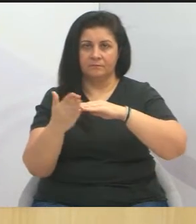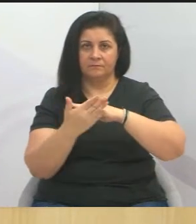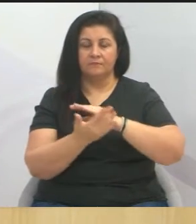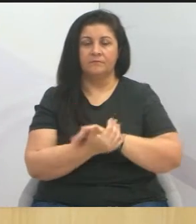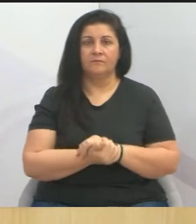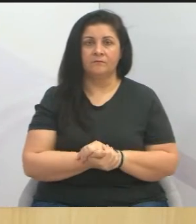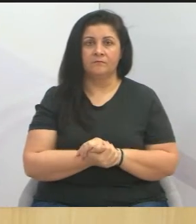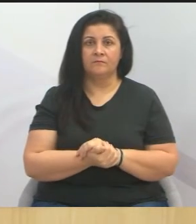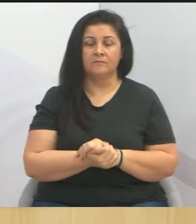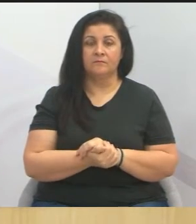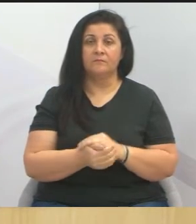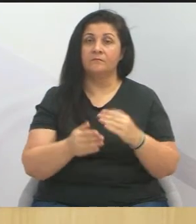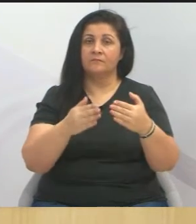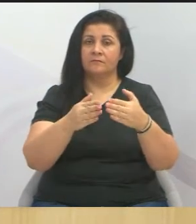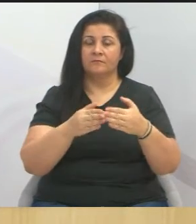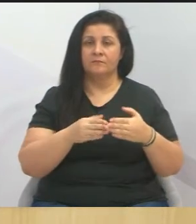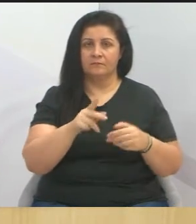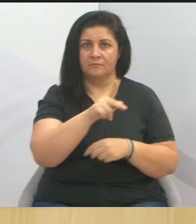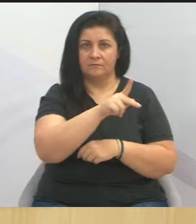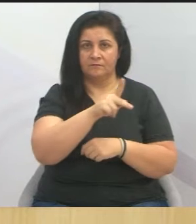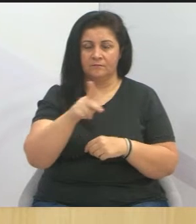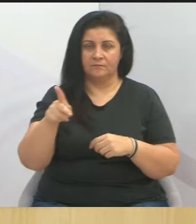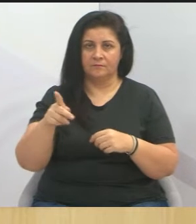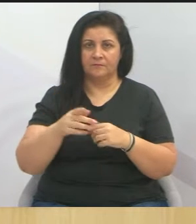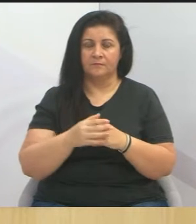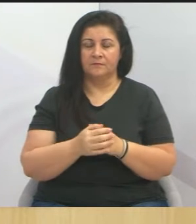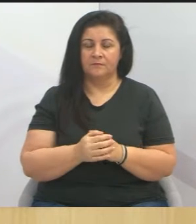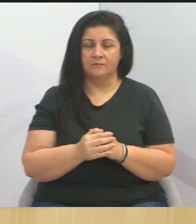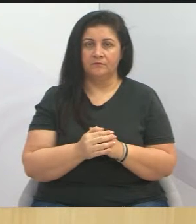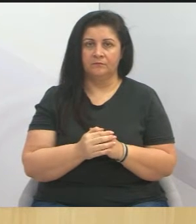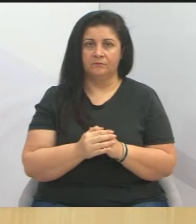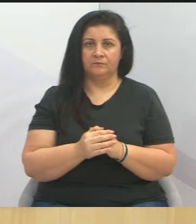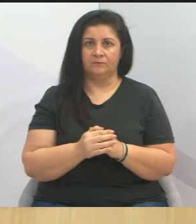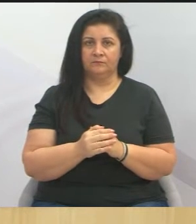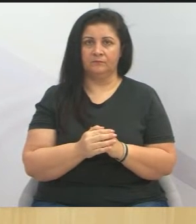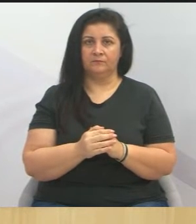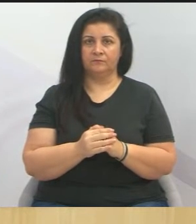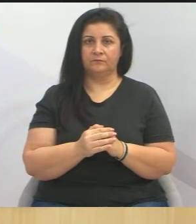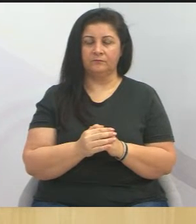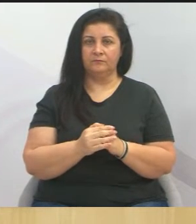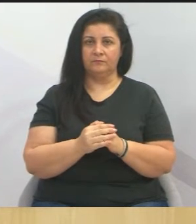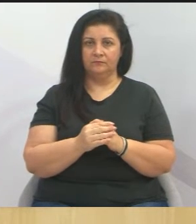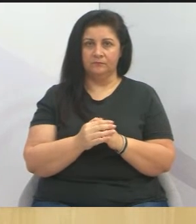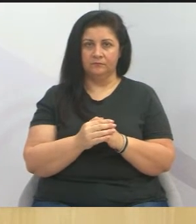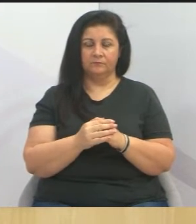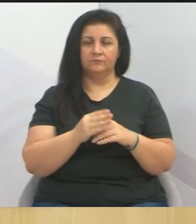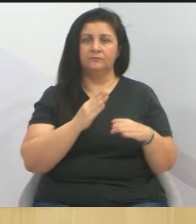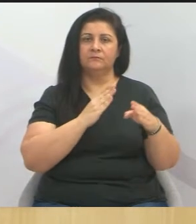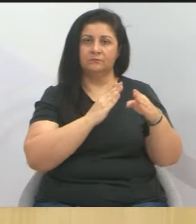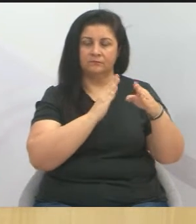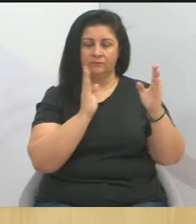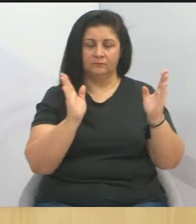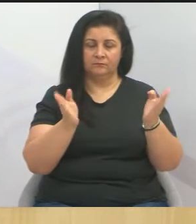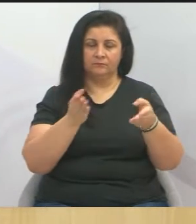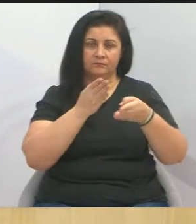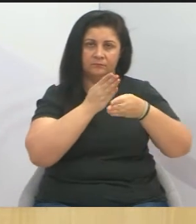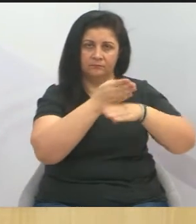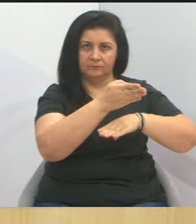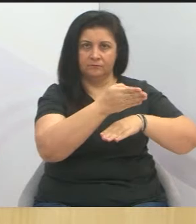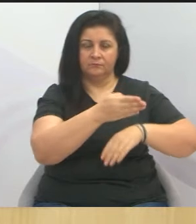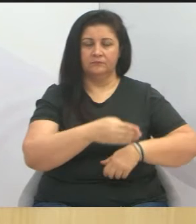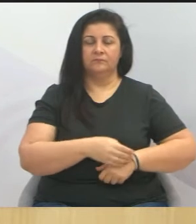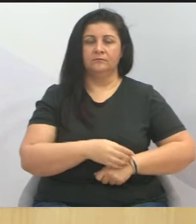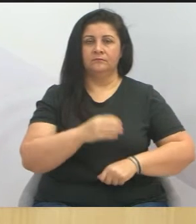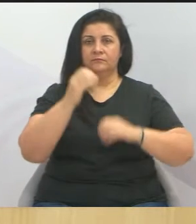é queremos a excelentíssimo senhor presidente desta casa ouvido e aprovado pelo egrégio